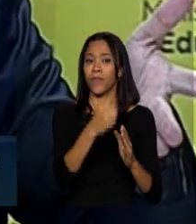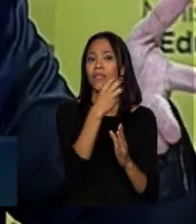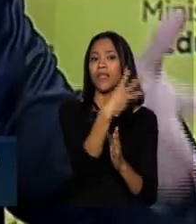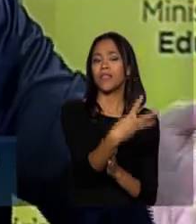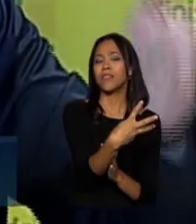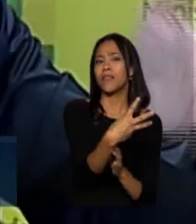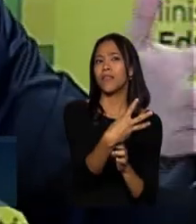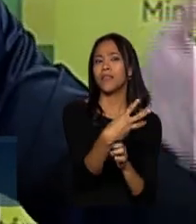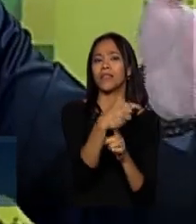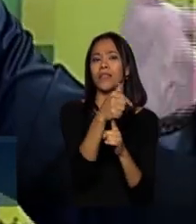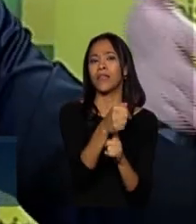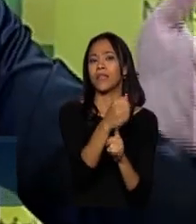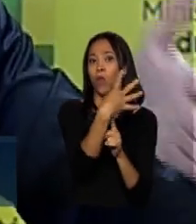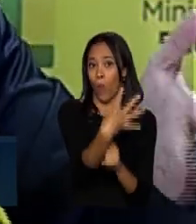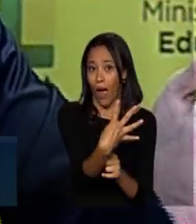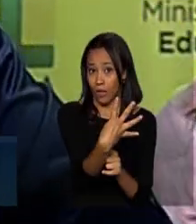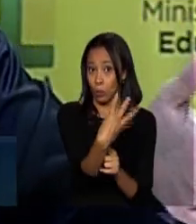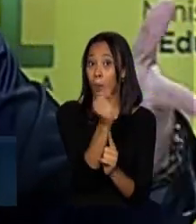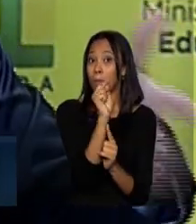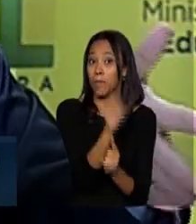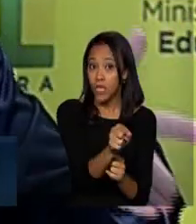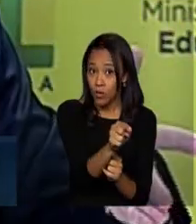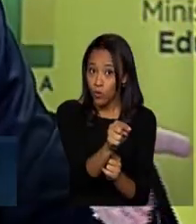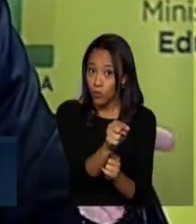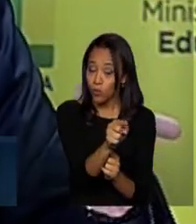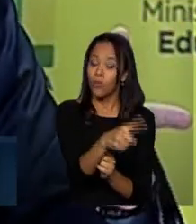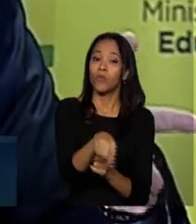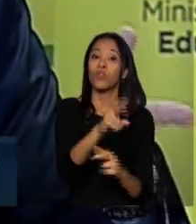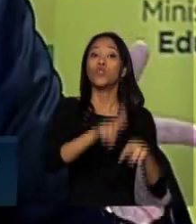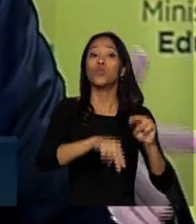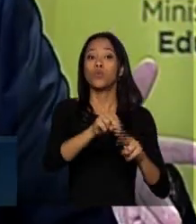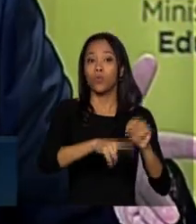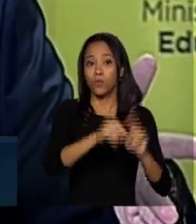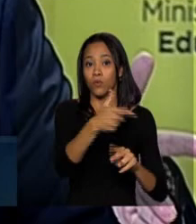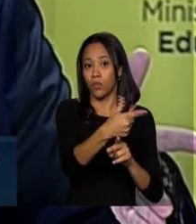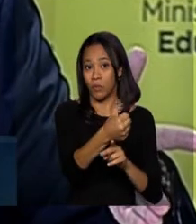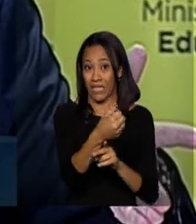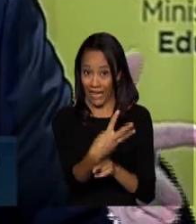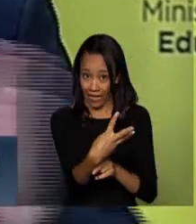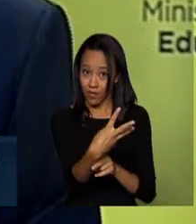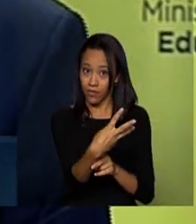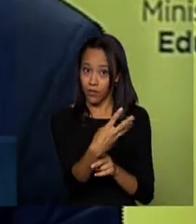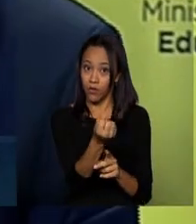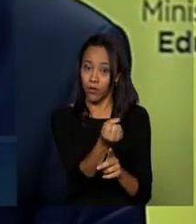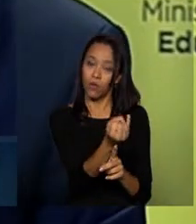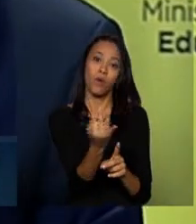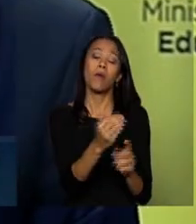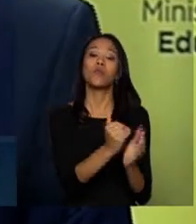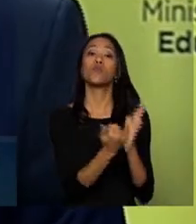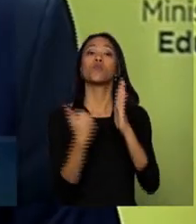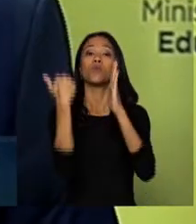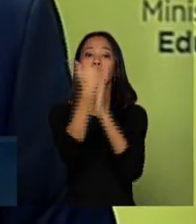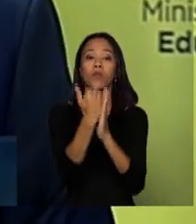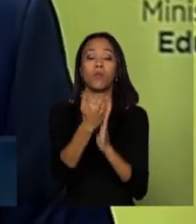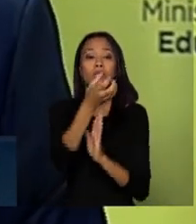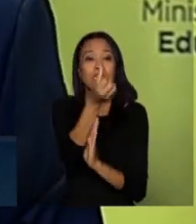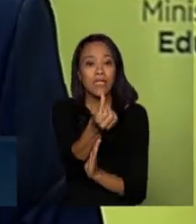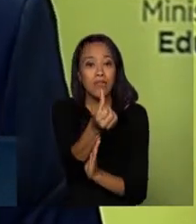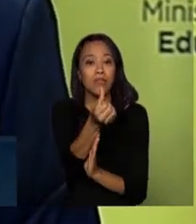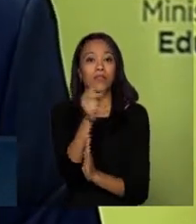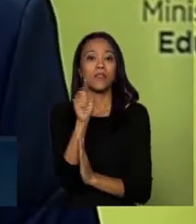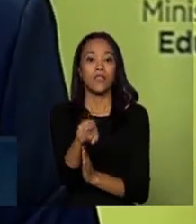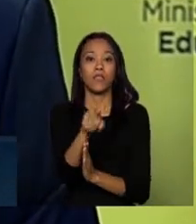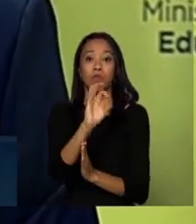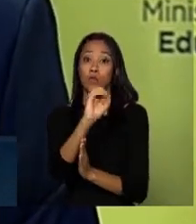374 mil, que era o número que nós tínhamos em junho de 2013, tá certo? Para 600 mil médicos